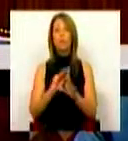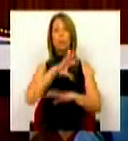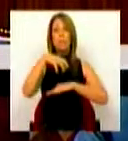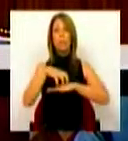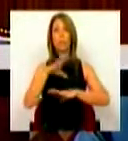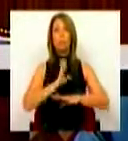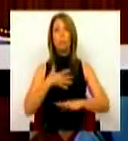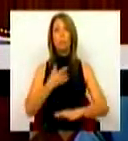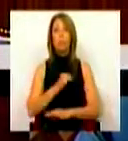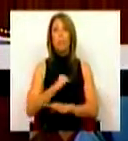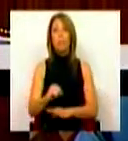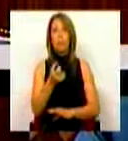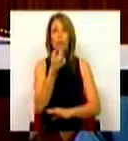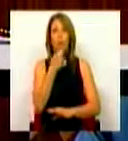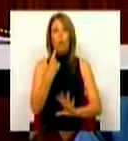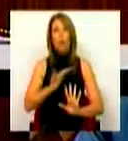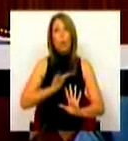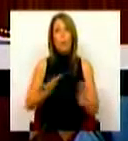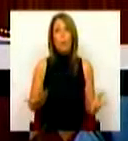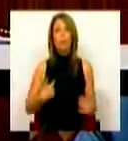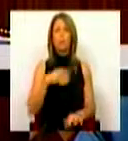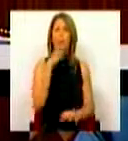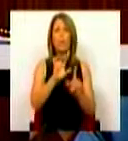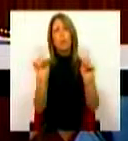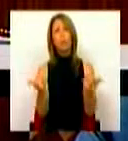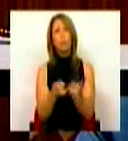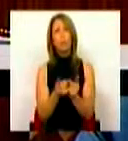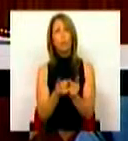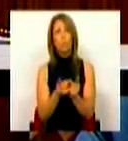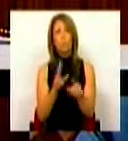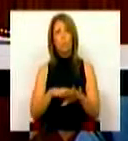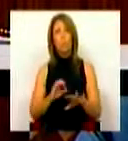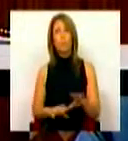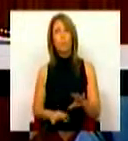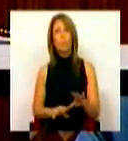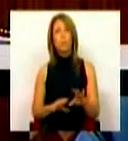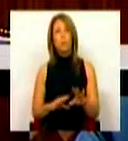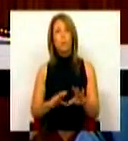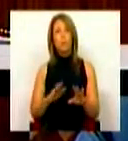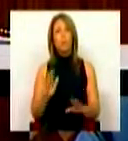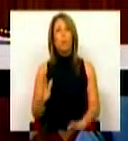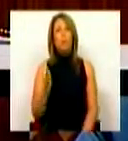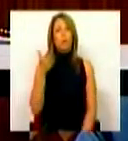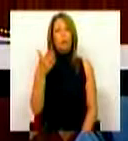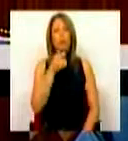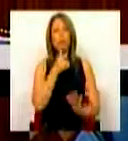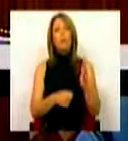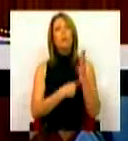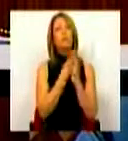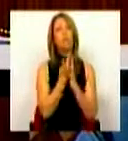Antidopagem e, por isso, eu diria muito sucintamente que as principais